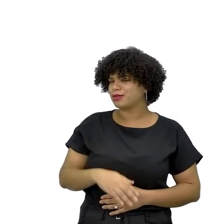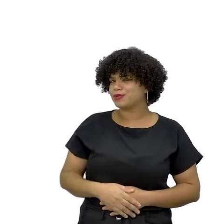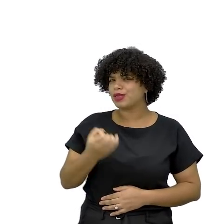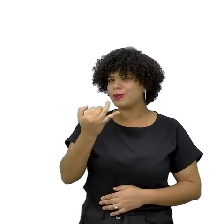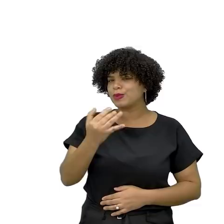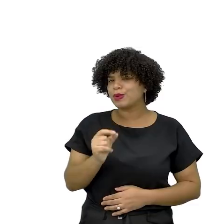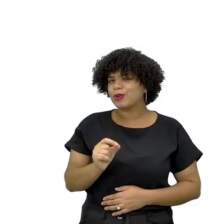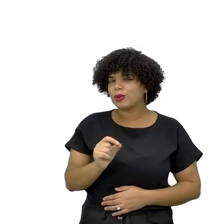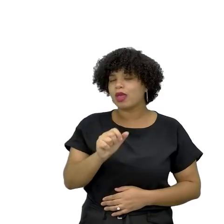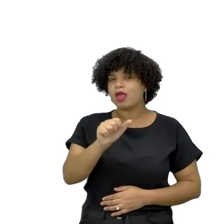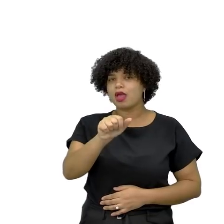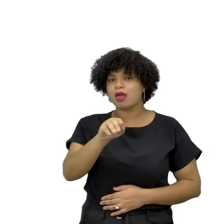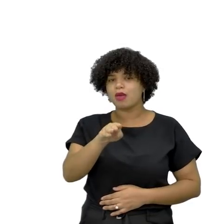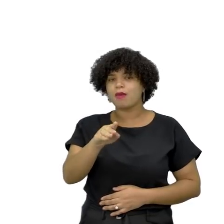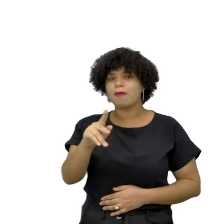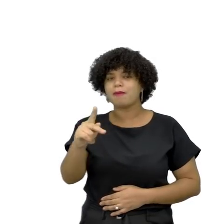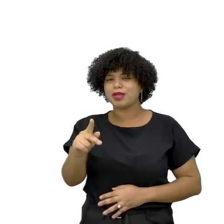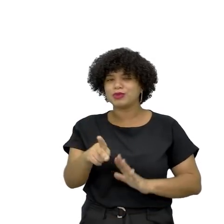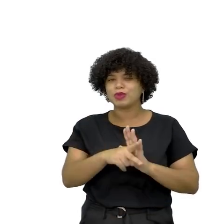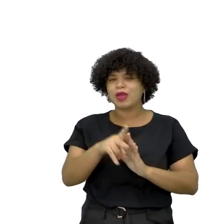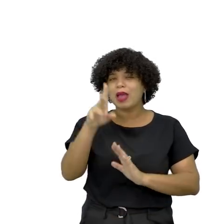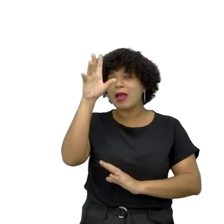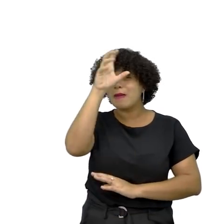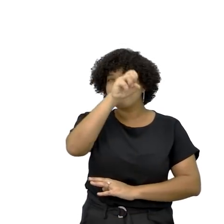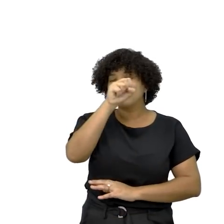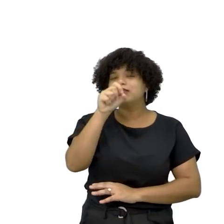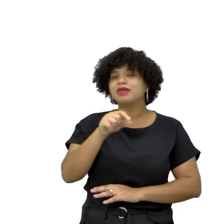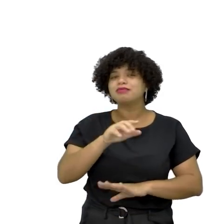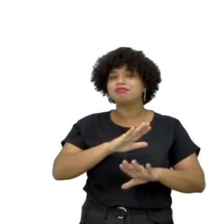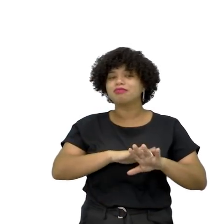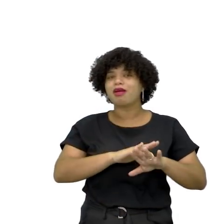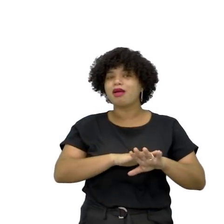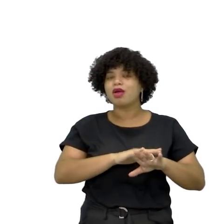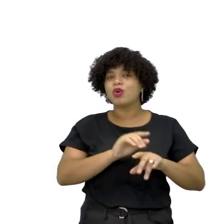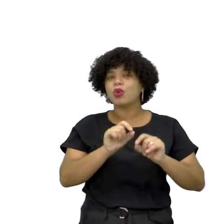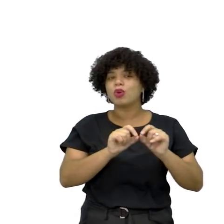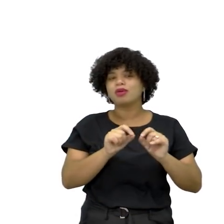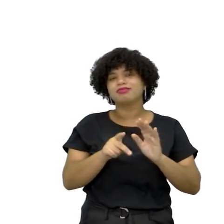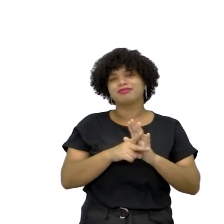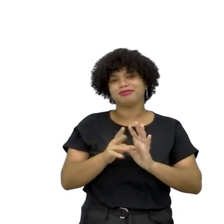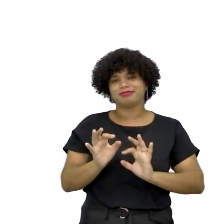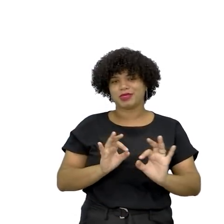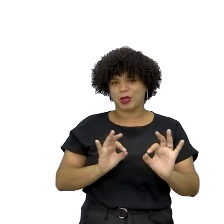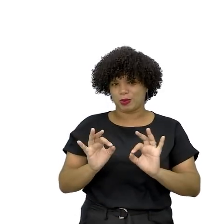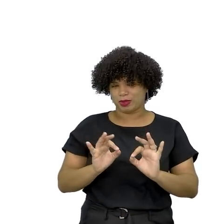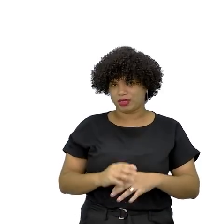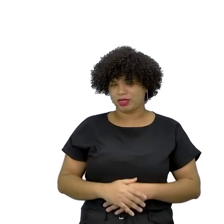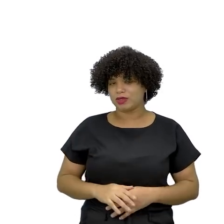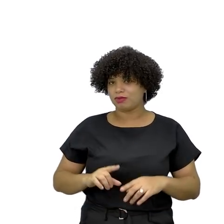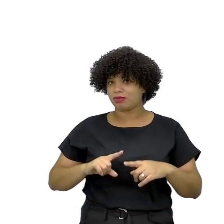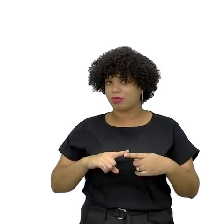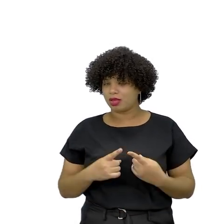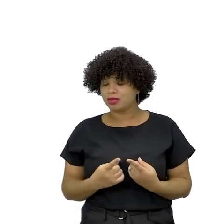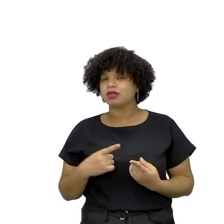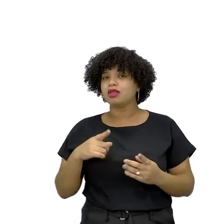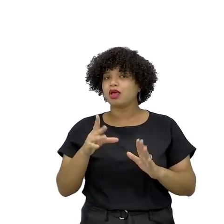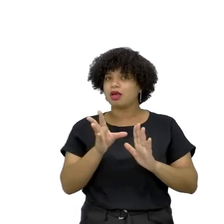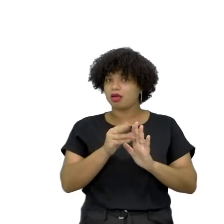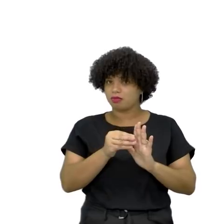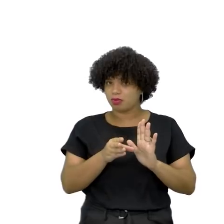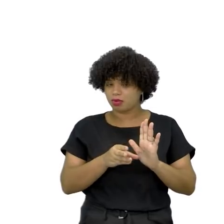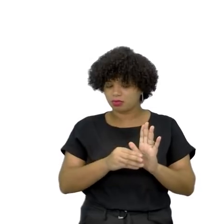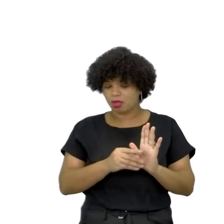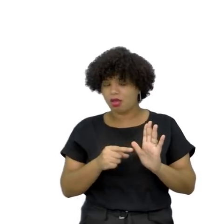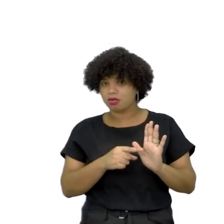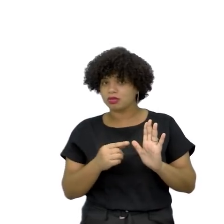os problemas do mundo real, que consideram significativos, determinando como abordá-los e, então, agindo